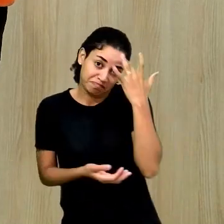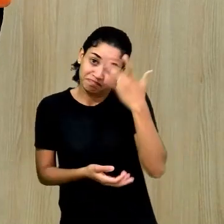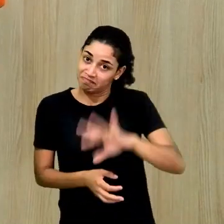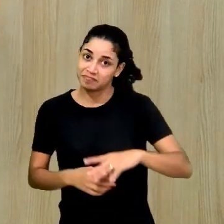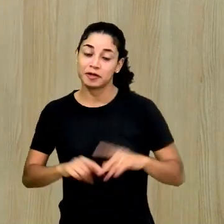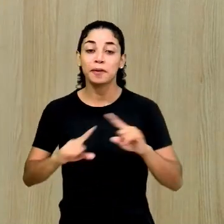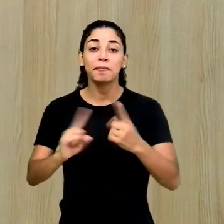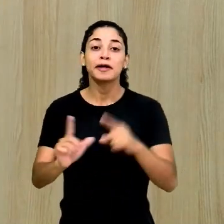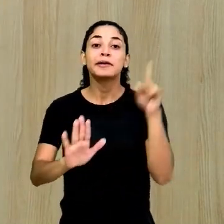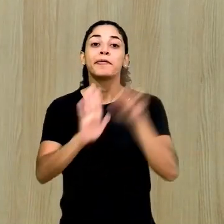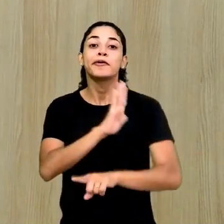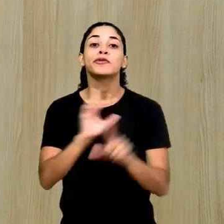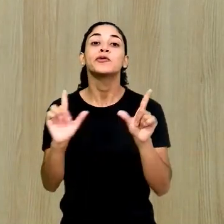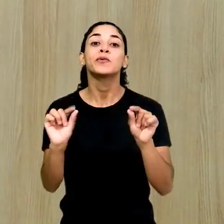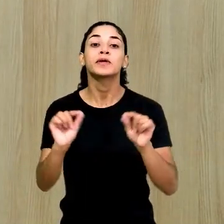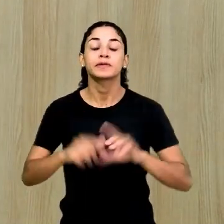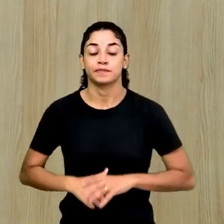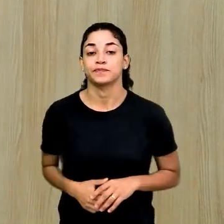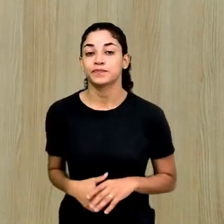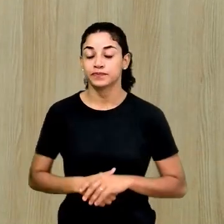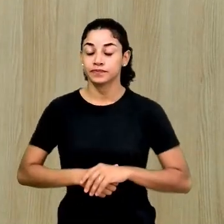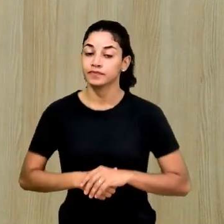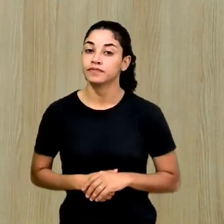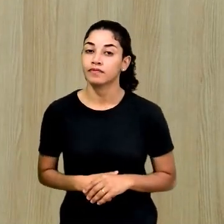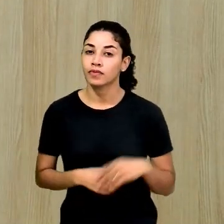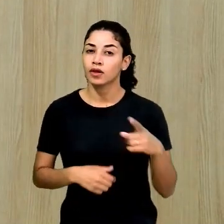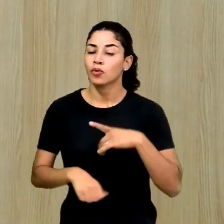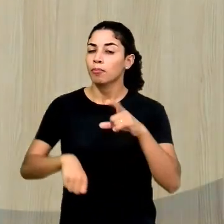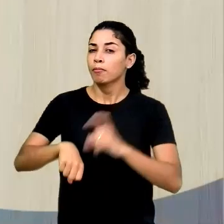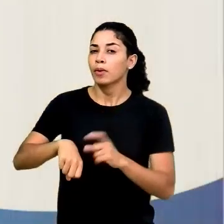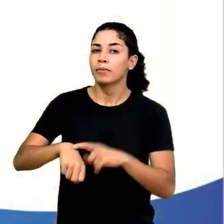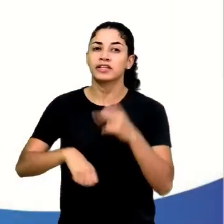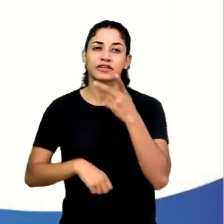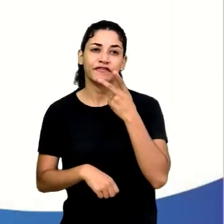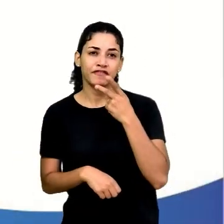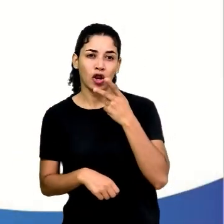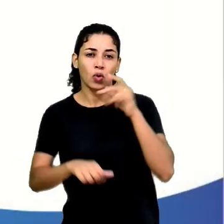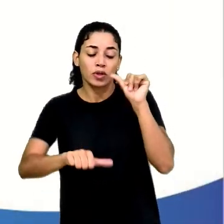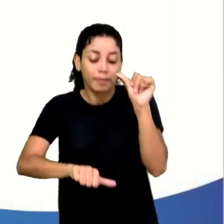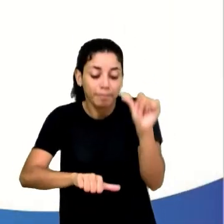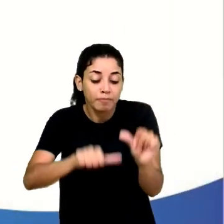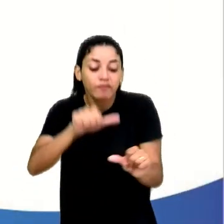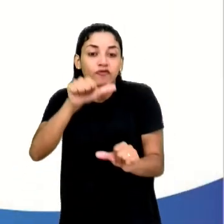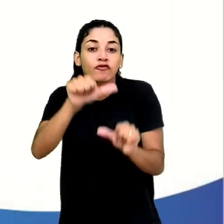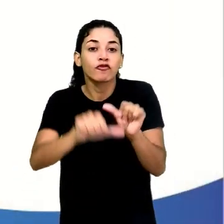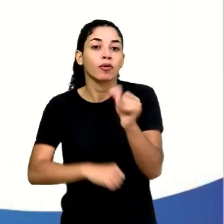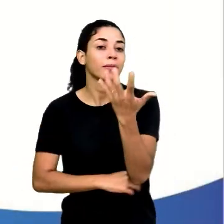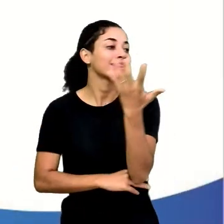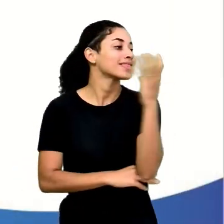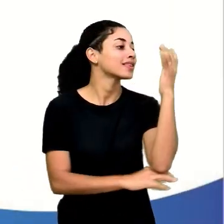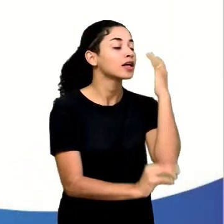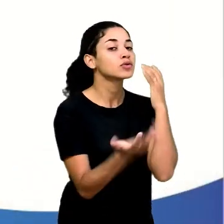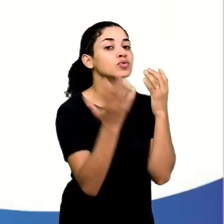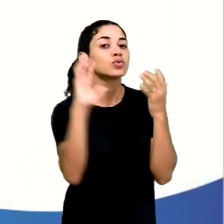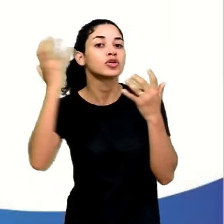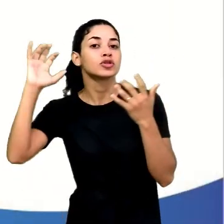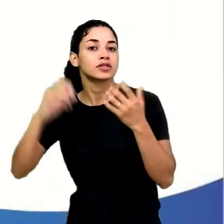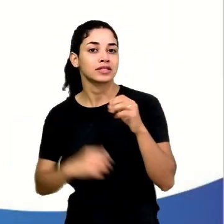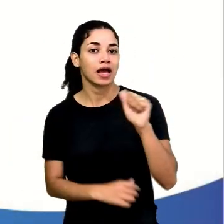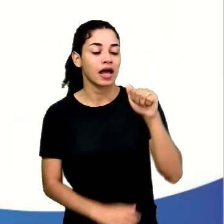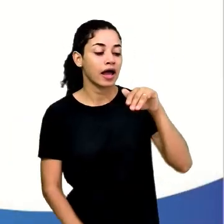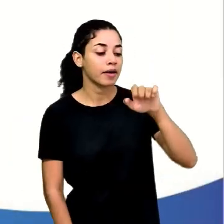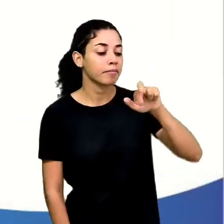que a questão pede é: quando falou sobre a reforma da natureza, Américo